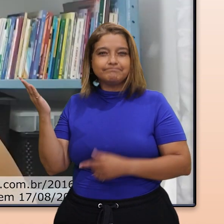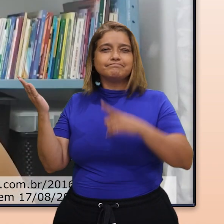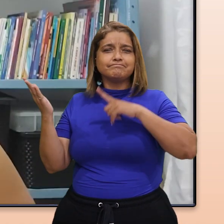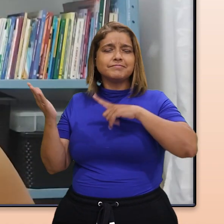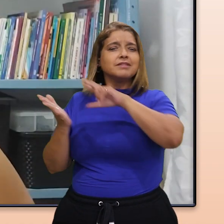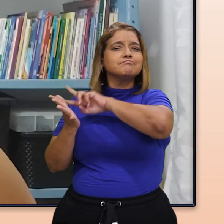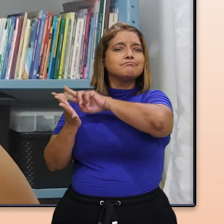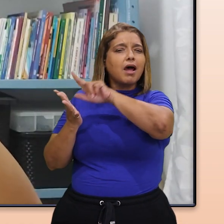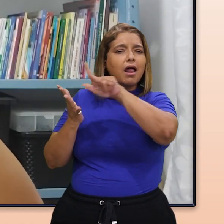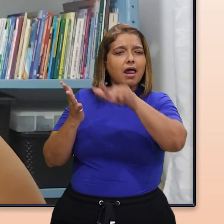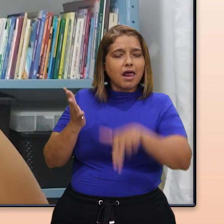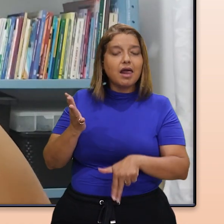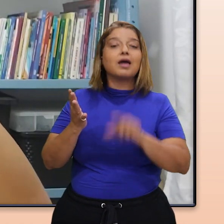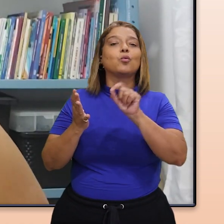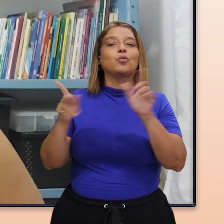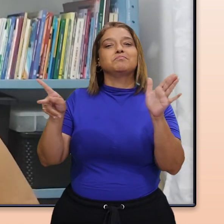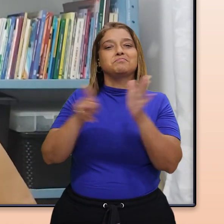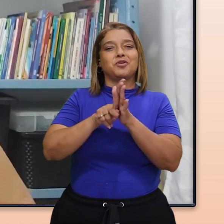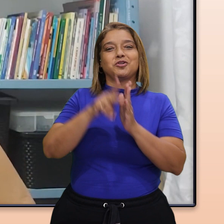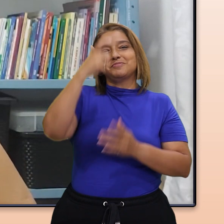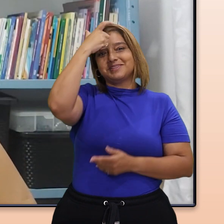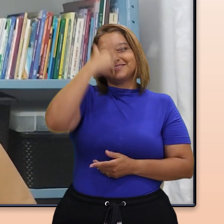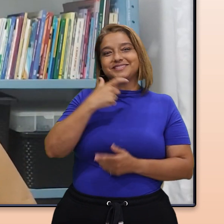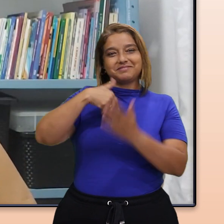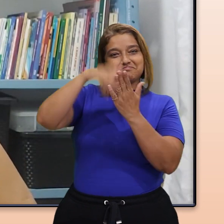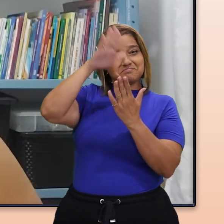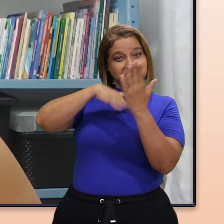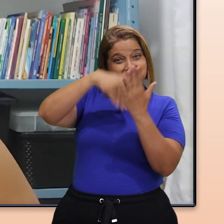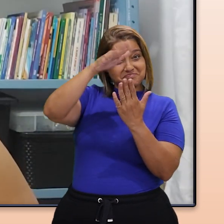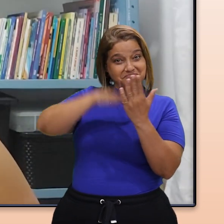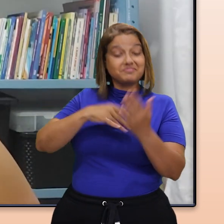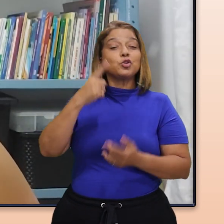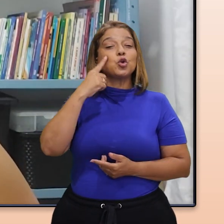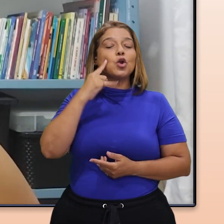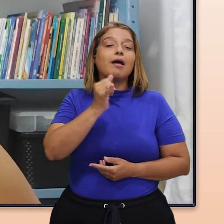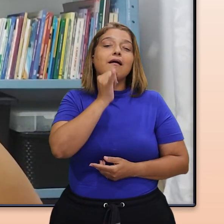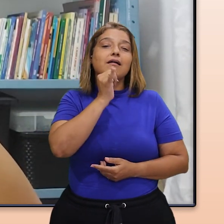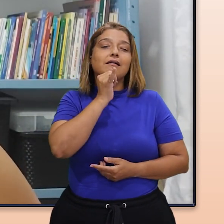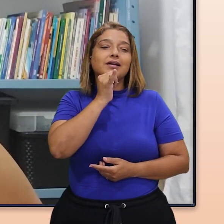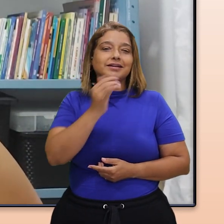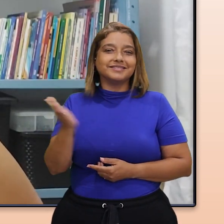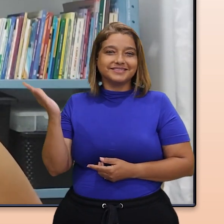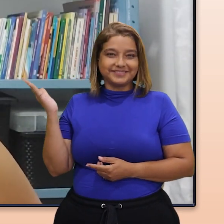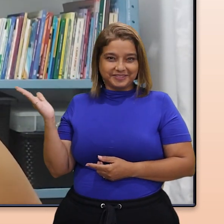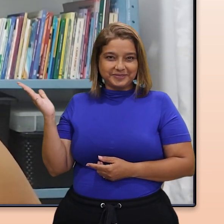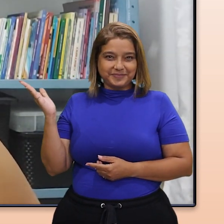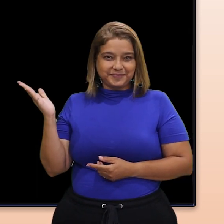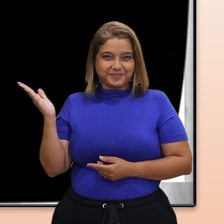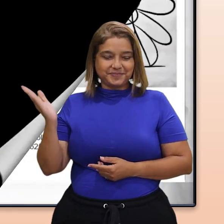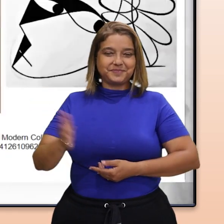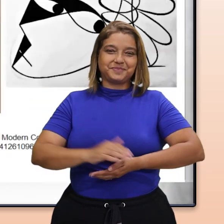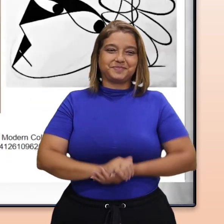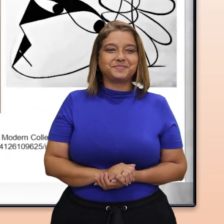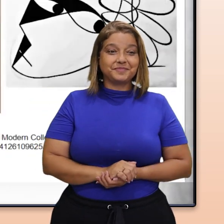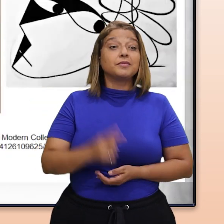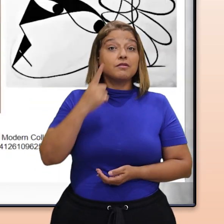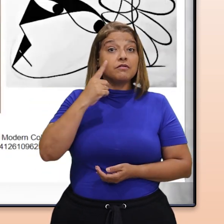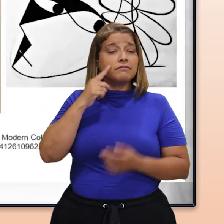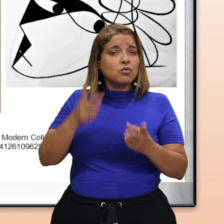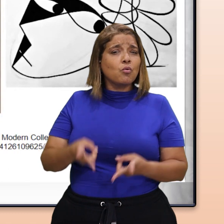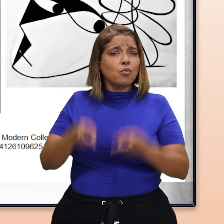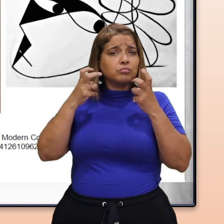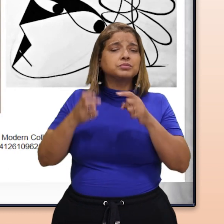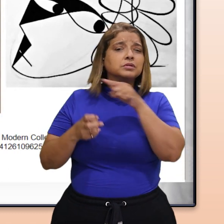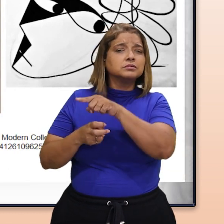Picasso, todos eles fizeram seus autorretratos. Veja o exemplo de Almada Negreiros. Observe